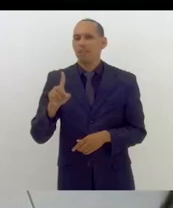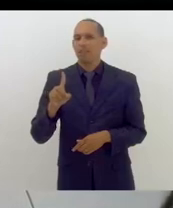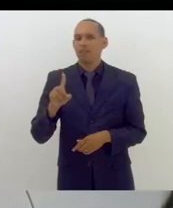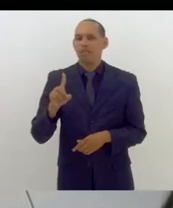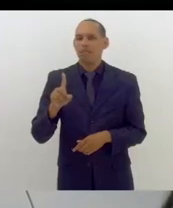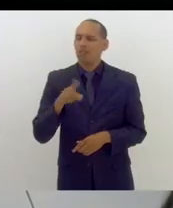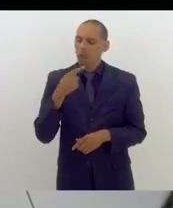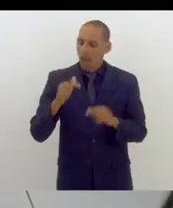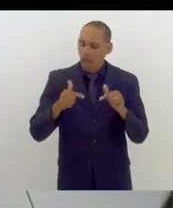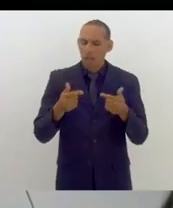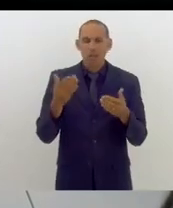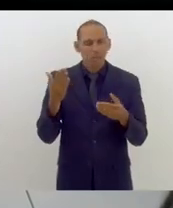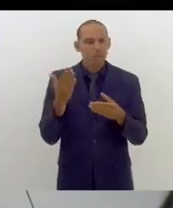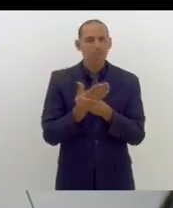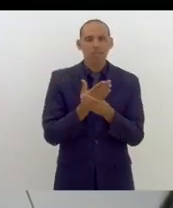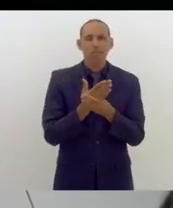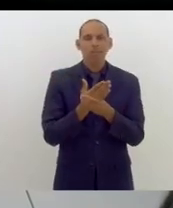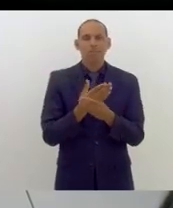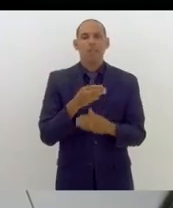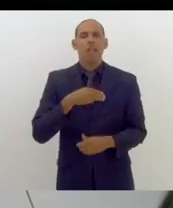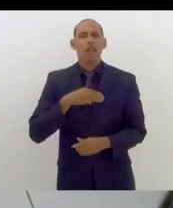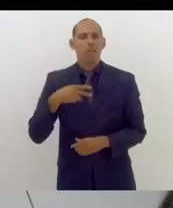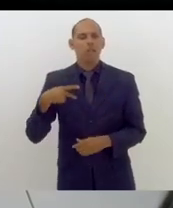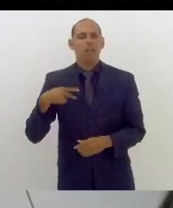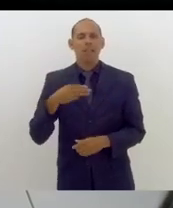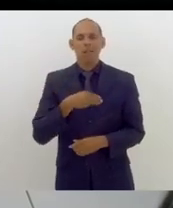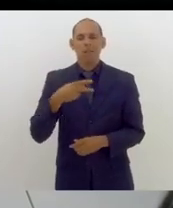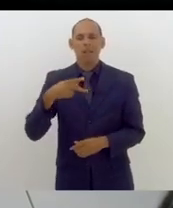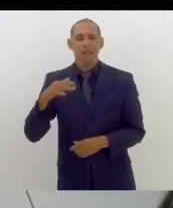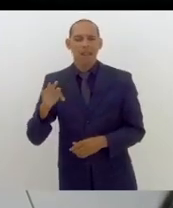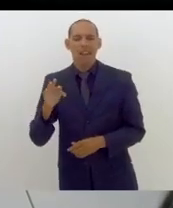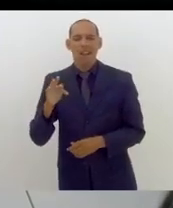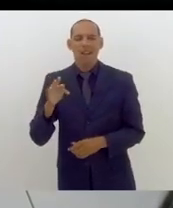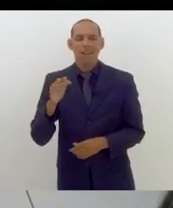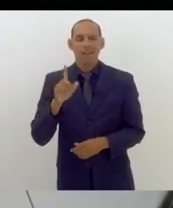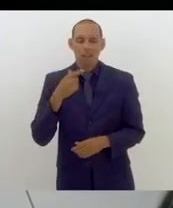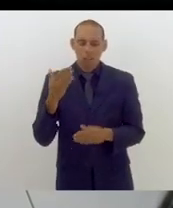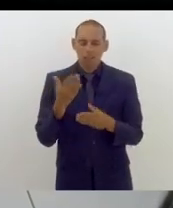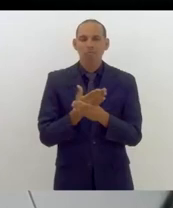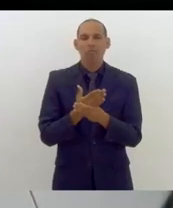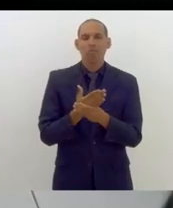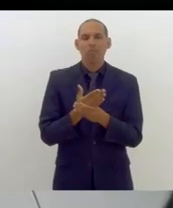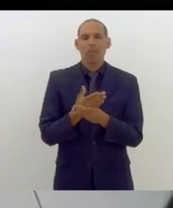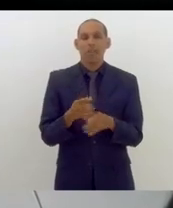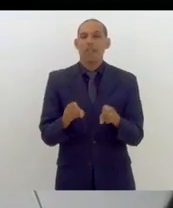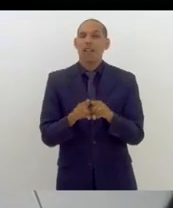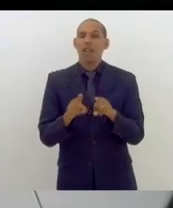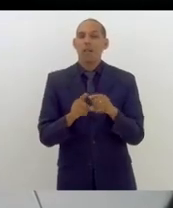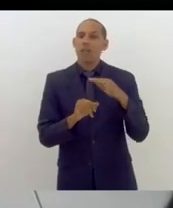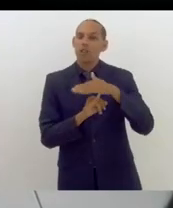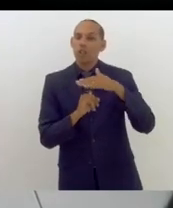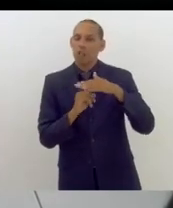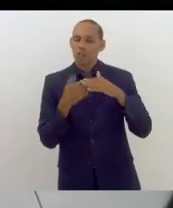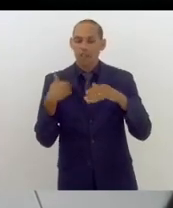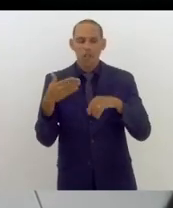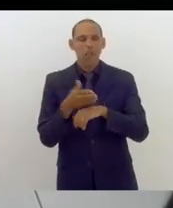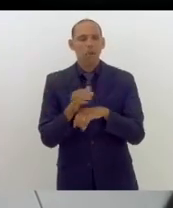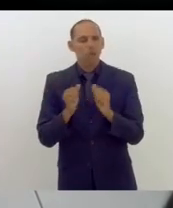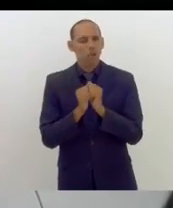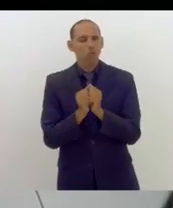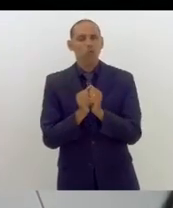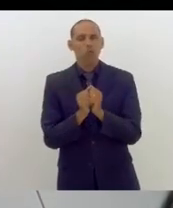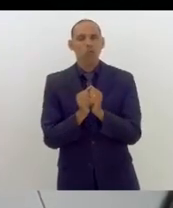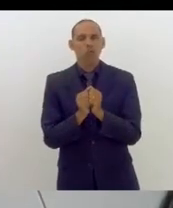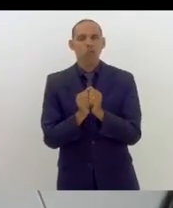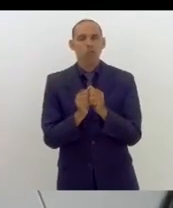junto ao Ministério Público Federal As instituições a qual eu faço parte né Hoje